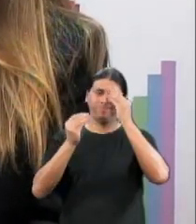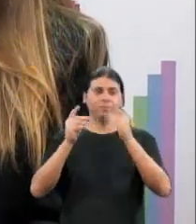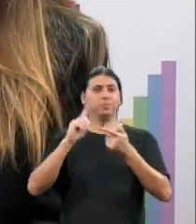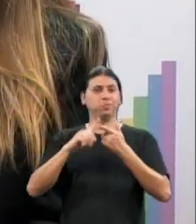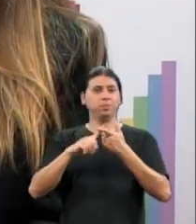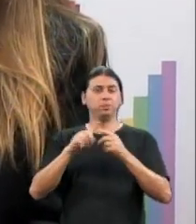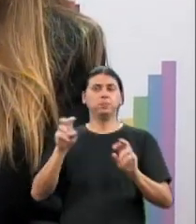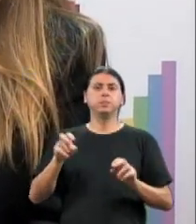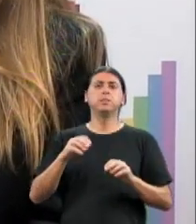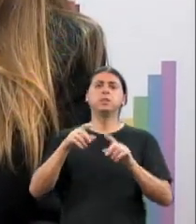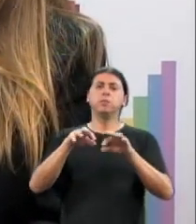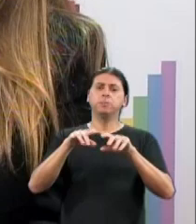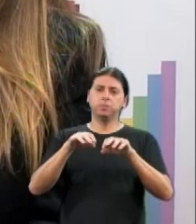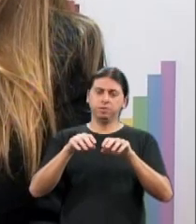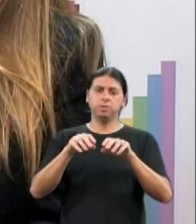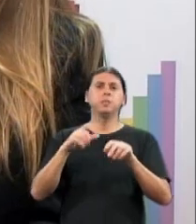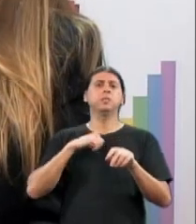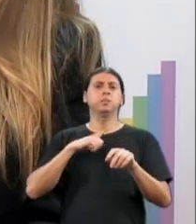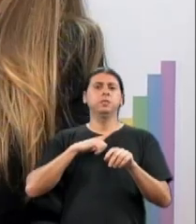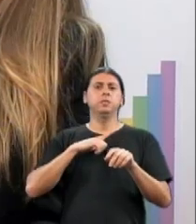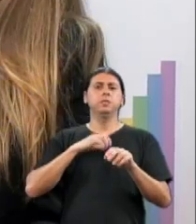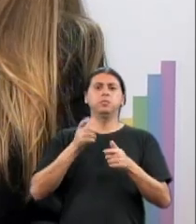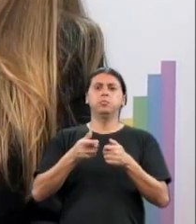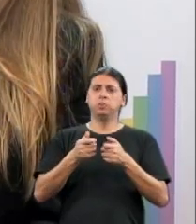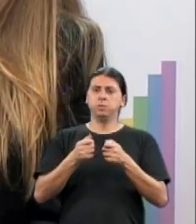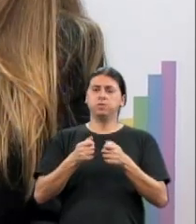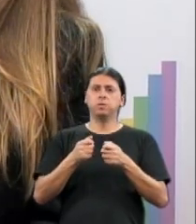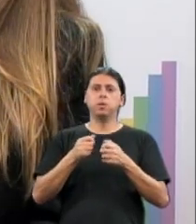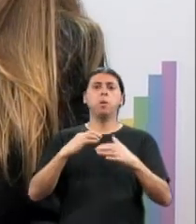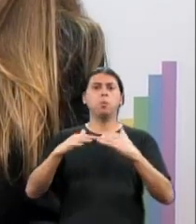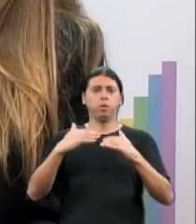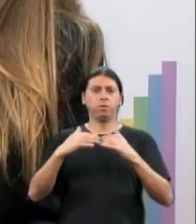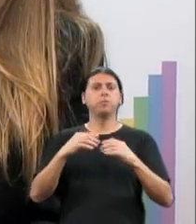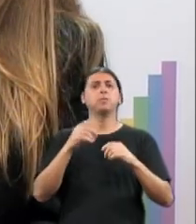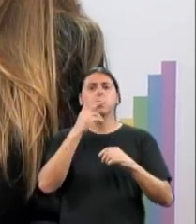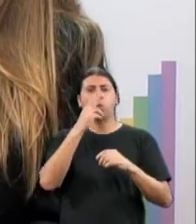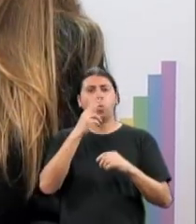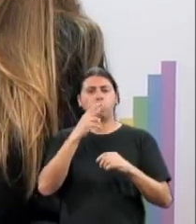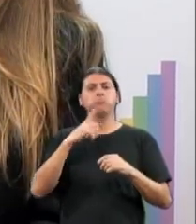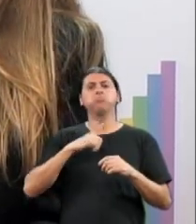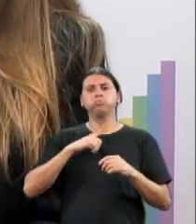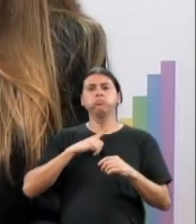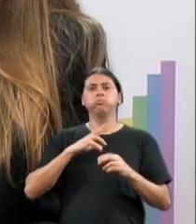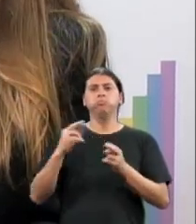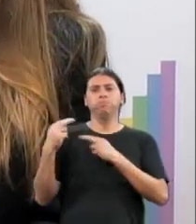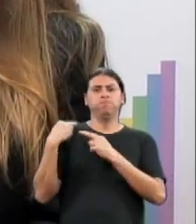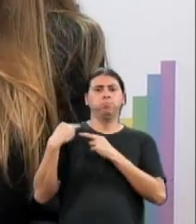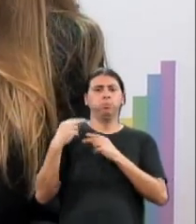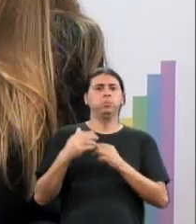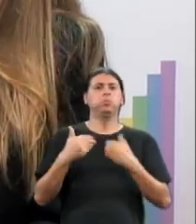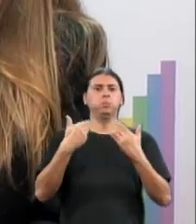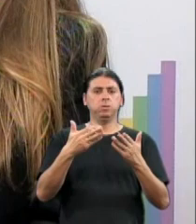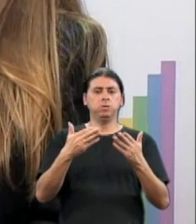computador, esse aplicativo, esse dispositivo móvel, ele fica responsabilizado para o aluno ou para o